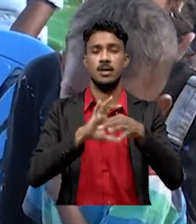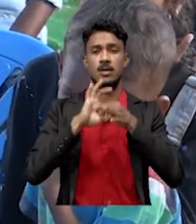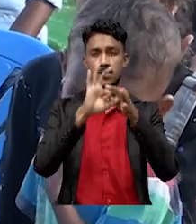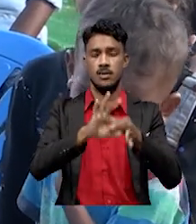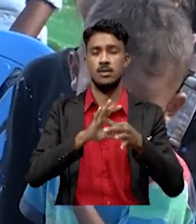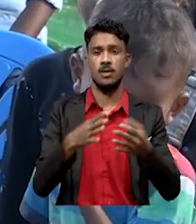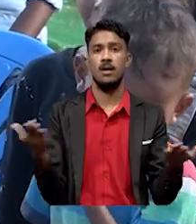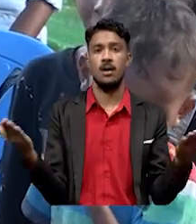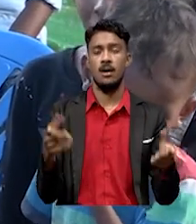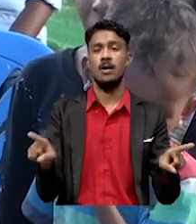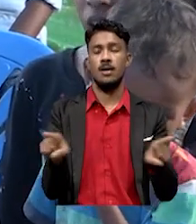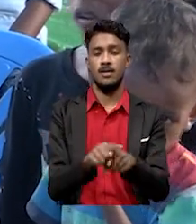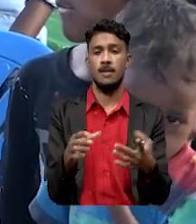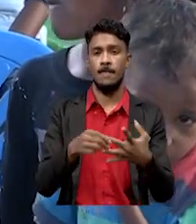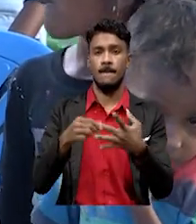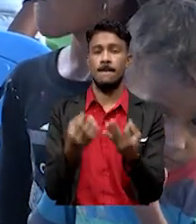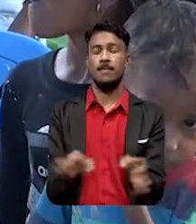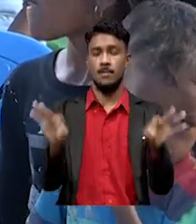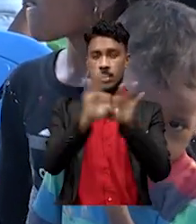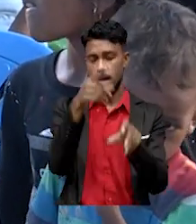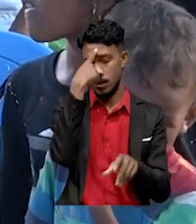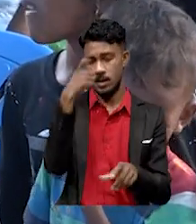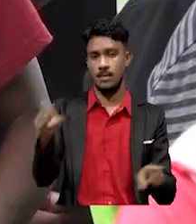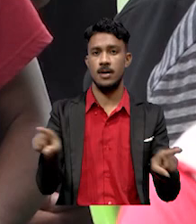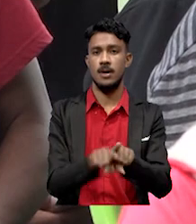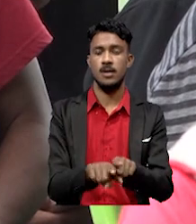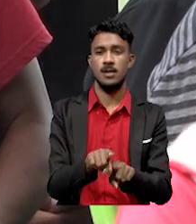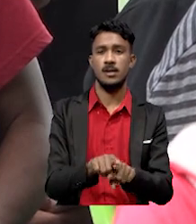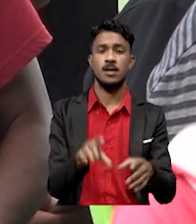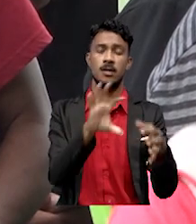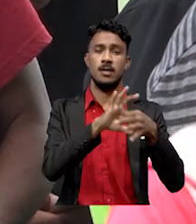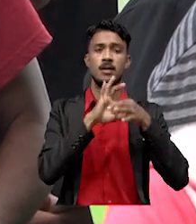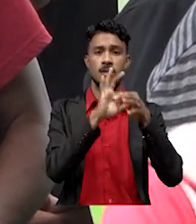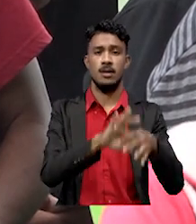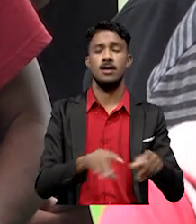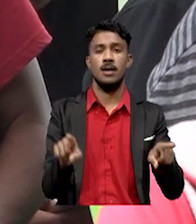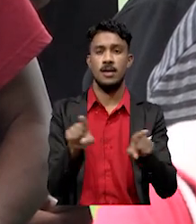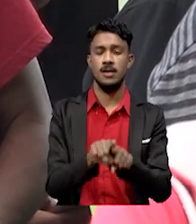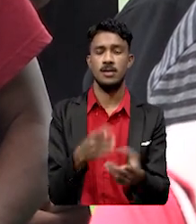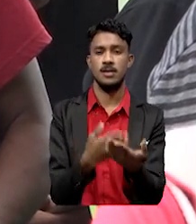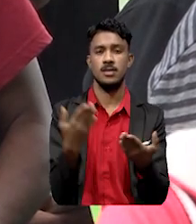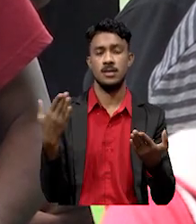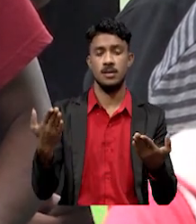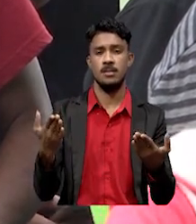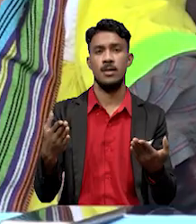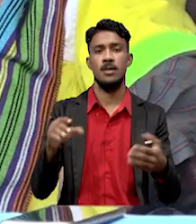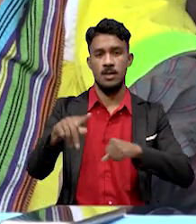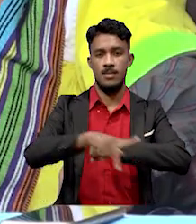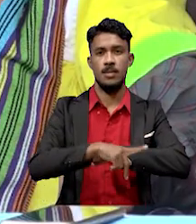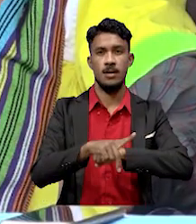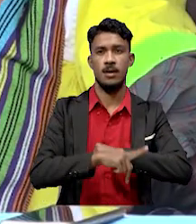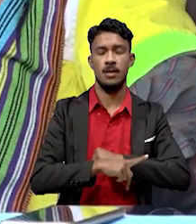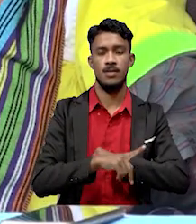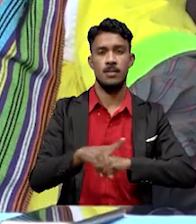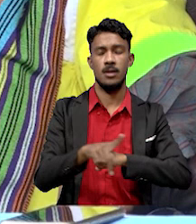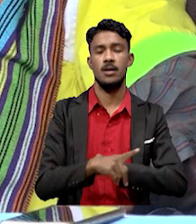muito muito importante tamba struktur hanen sa makina da ba partido quando struktur dia partido mos